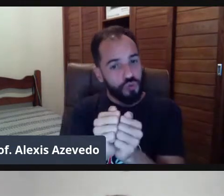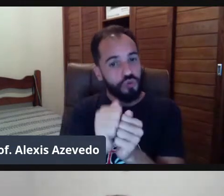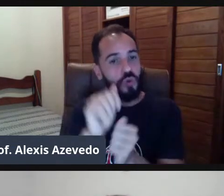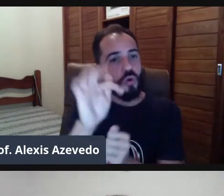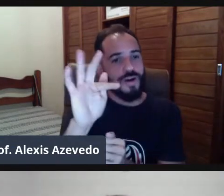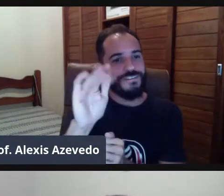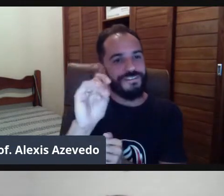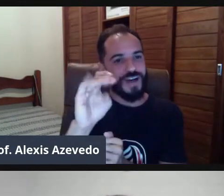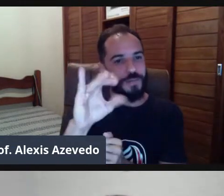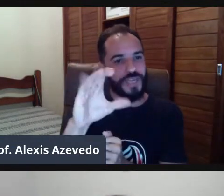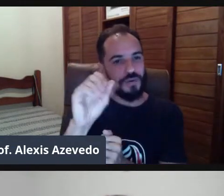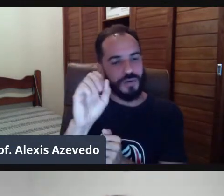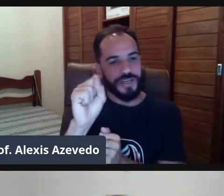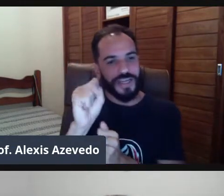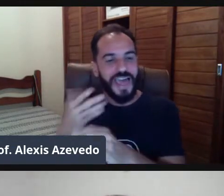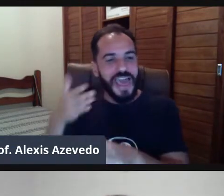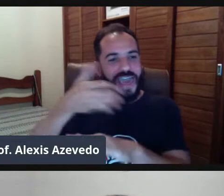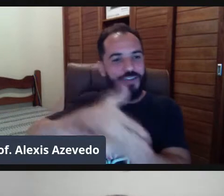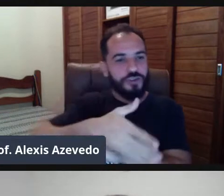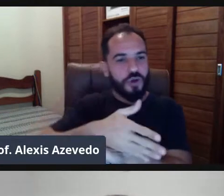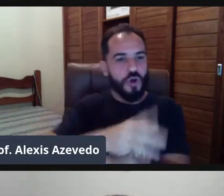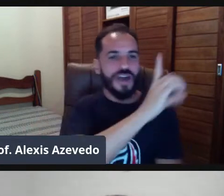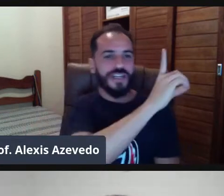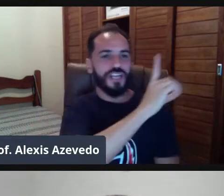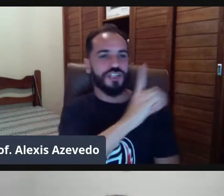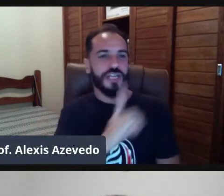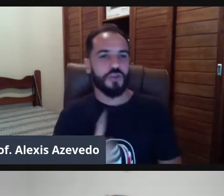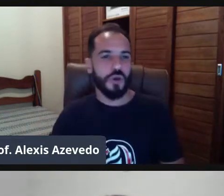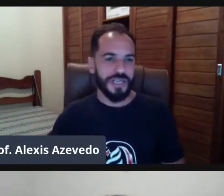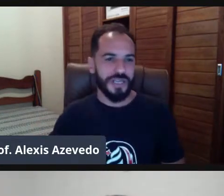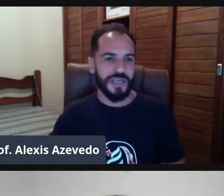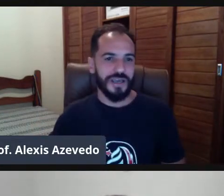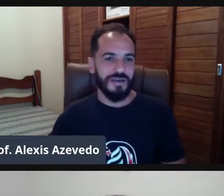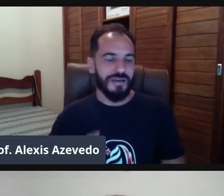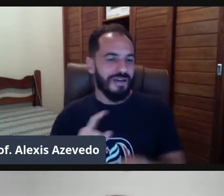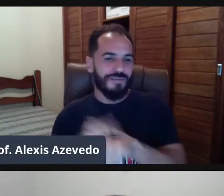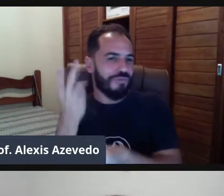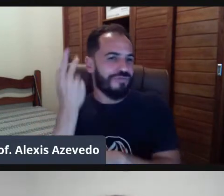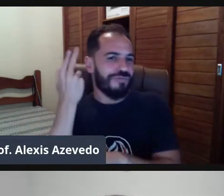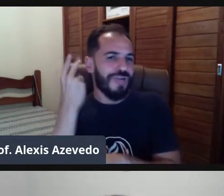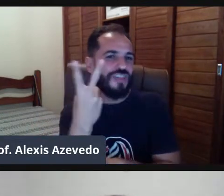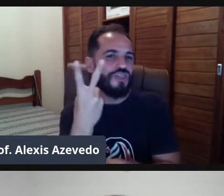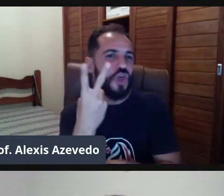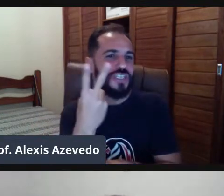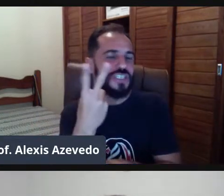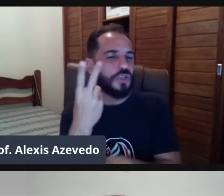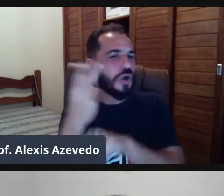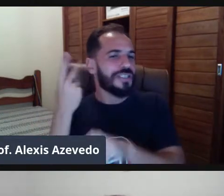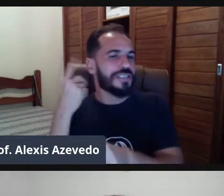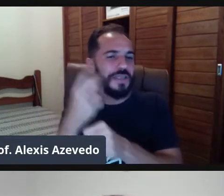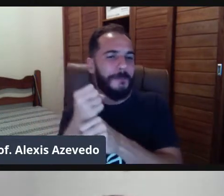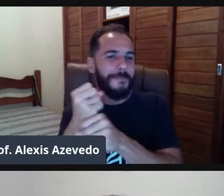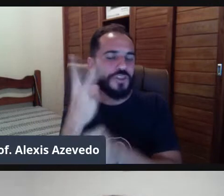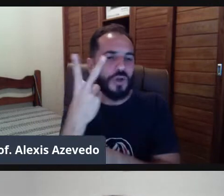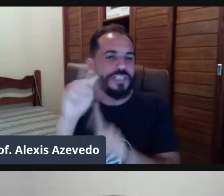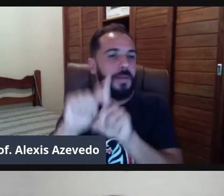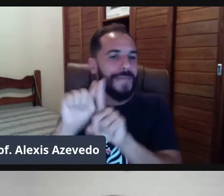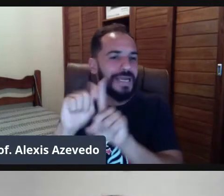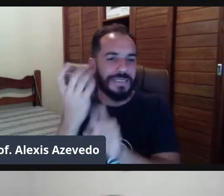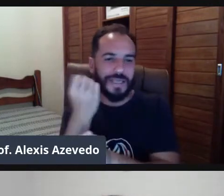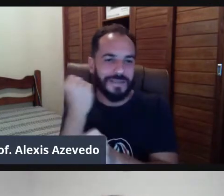vai completar ainda 3 meses, então, além de ter essa adaptação das